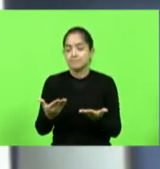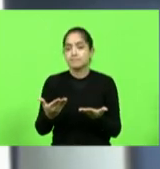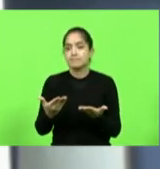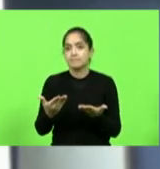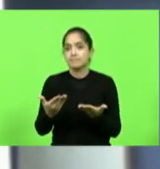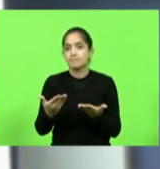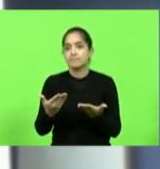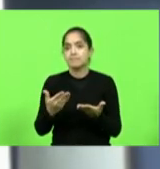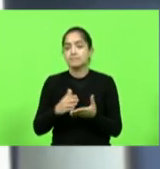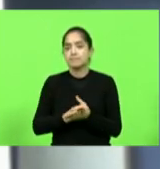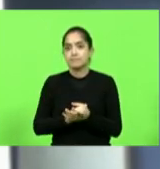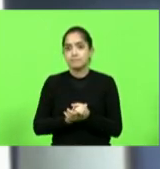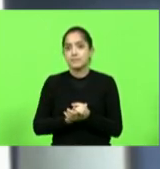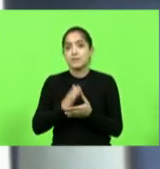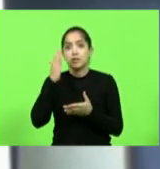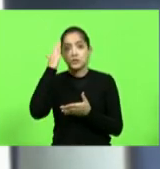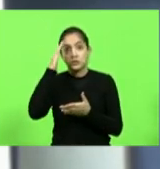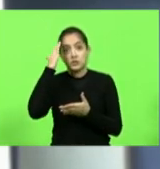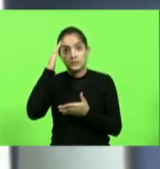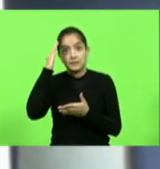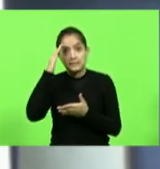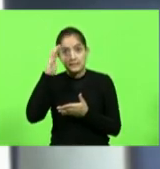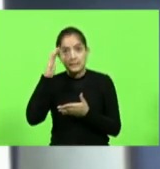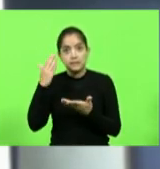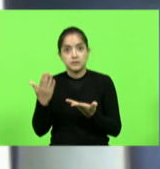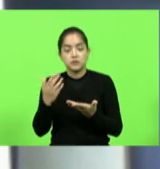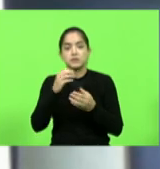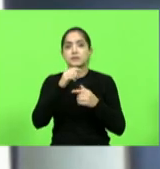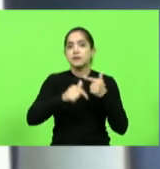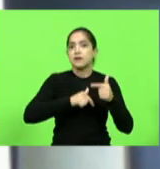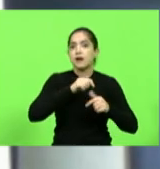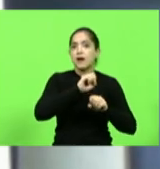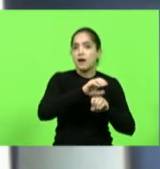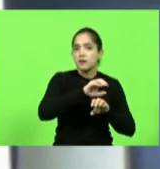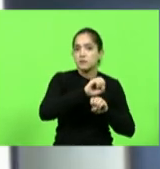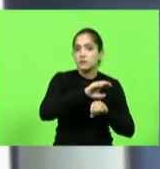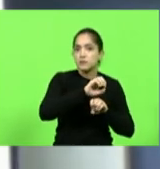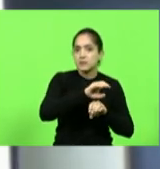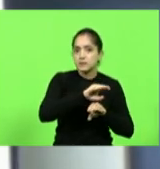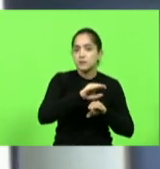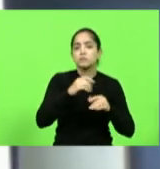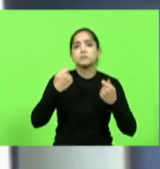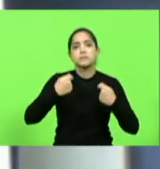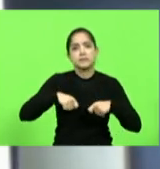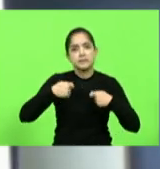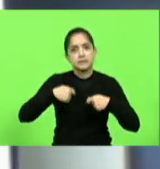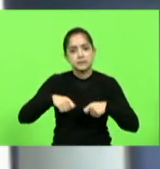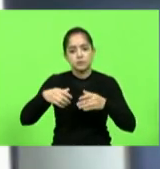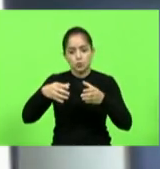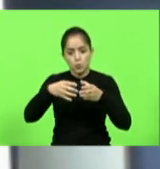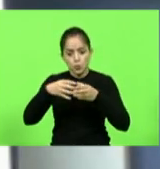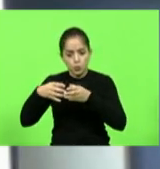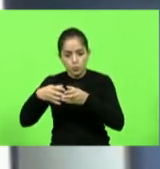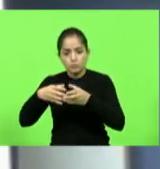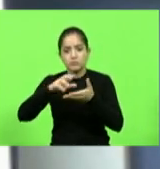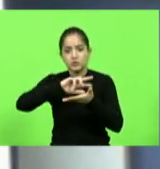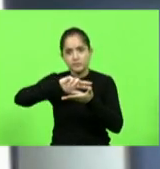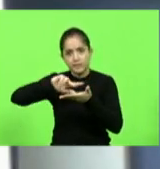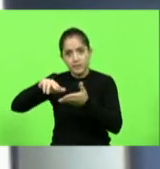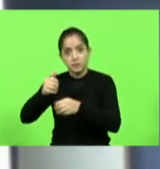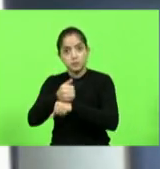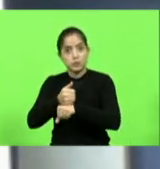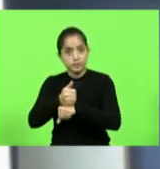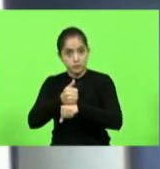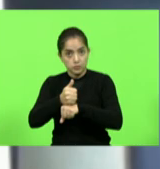porque entendemos que a educação ela tem que ser feita por uma equipe multidisciplinar